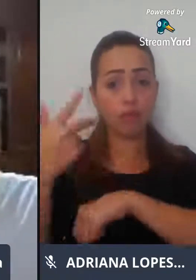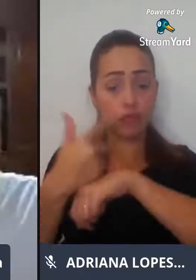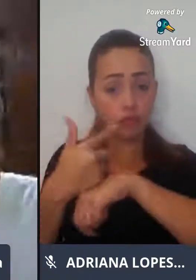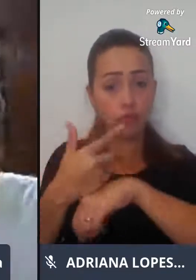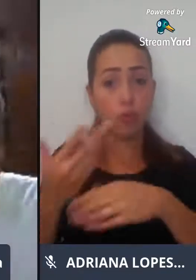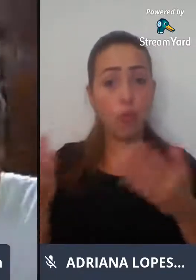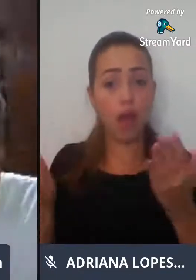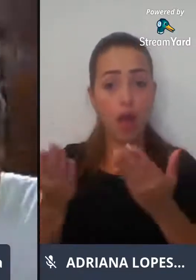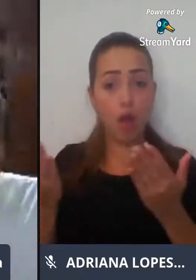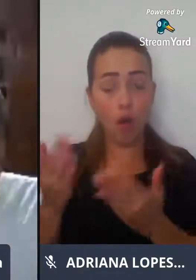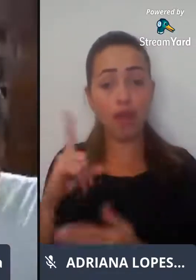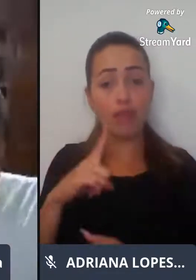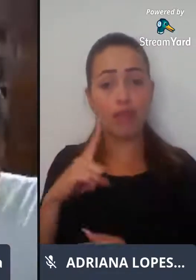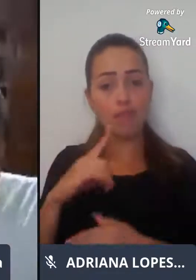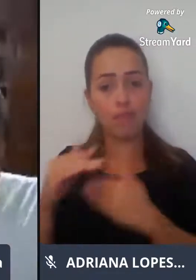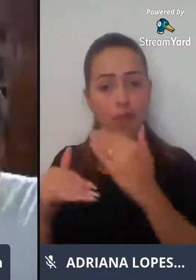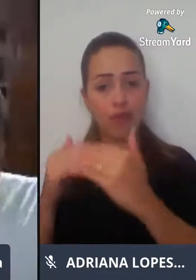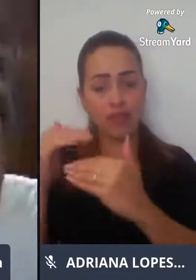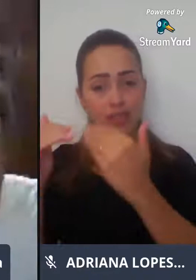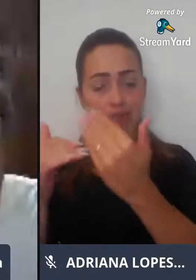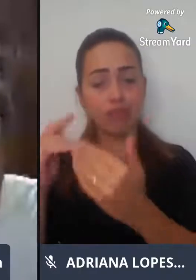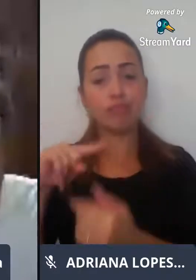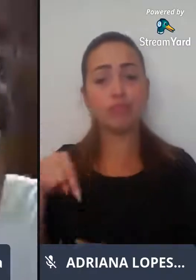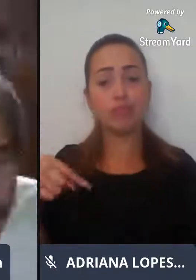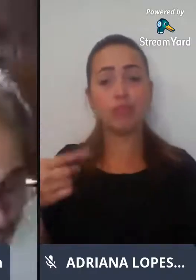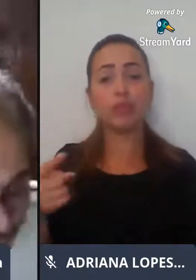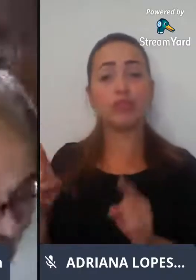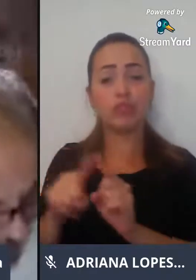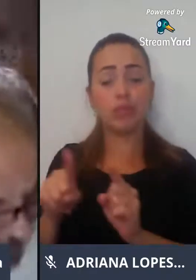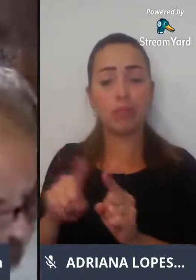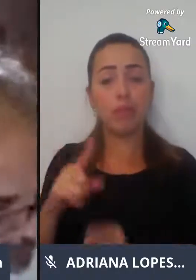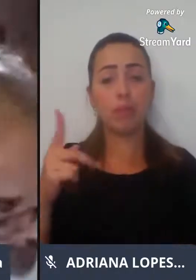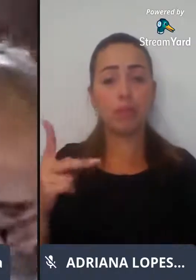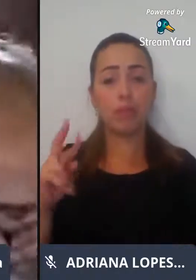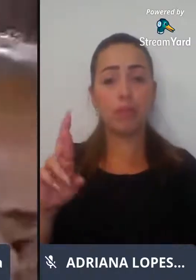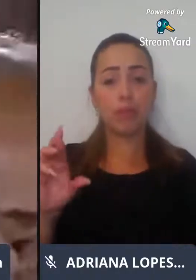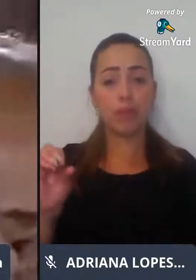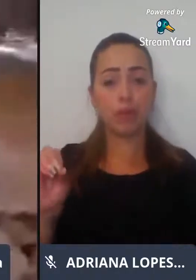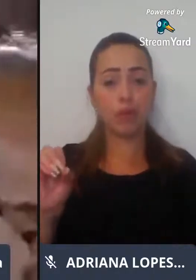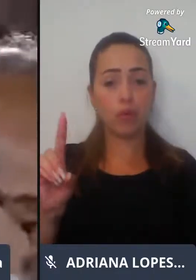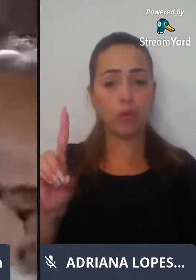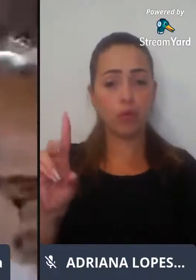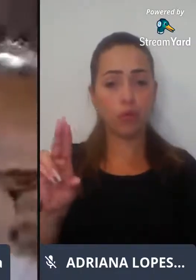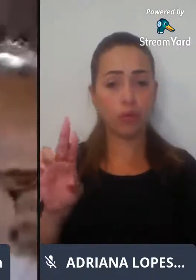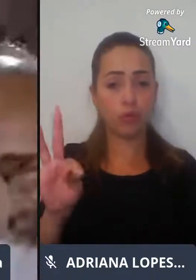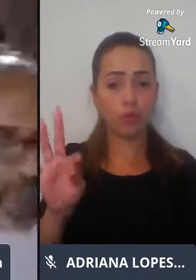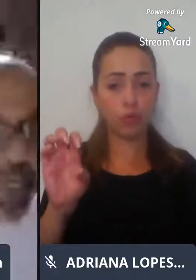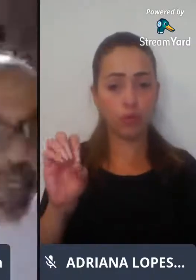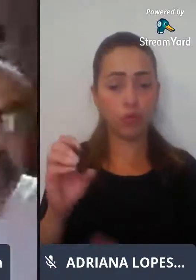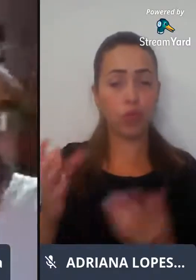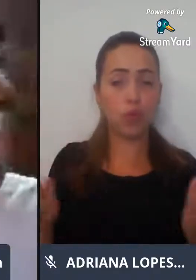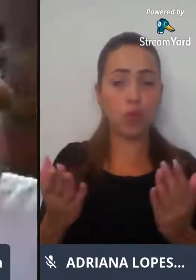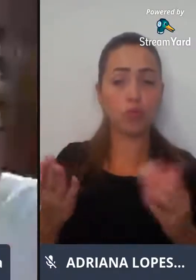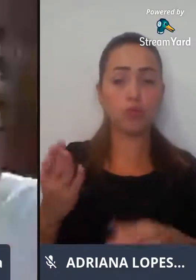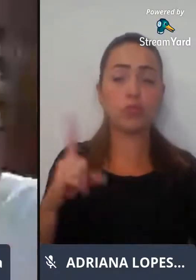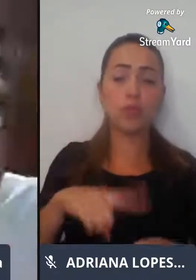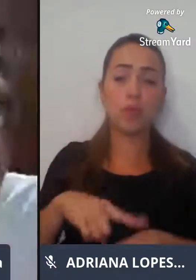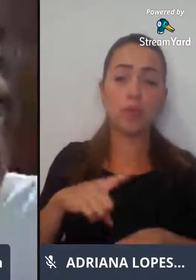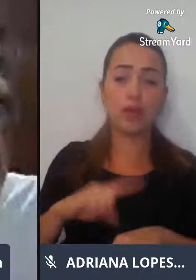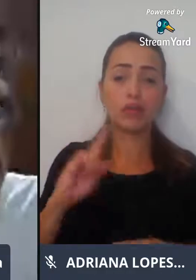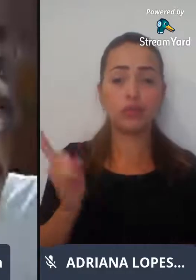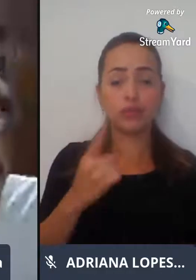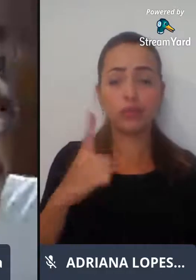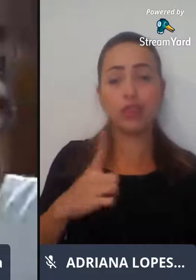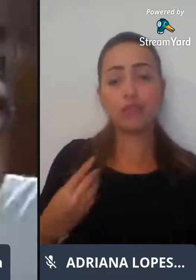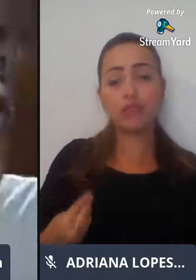agora processo e depois também um produto. É uma dialética linda desse momento que a gente está vivendo e dessa mídia